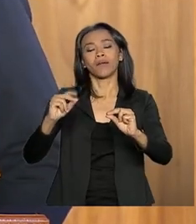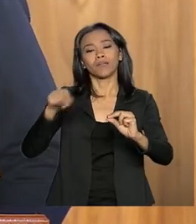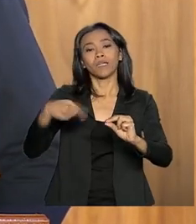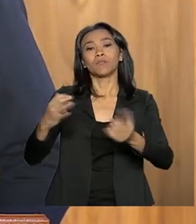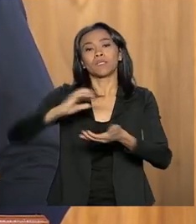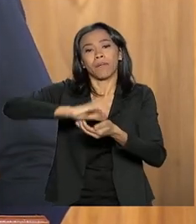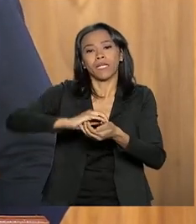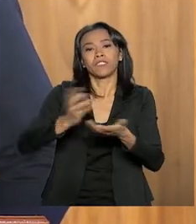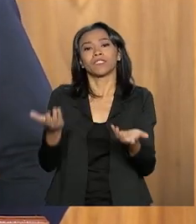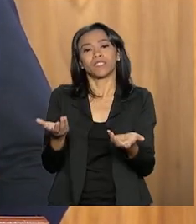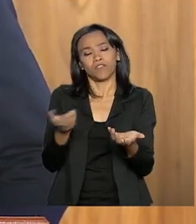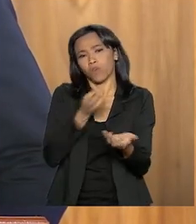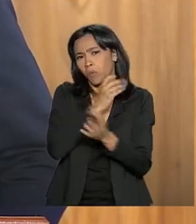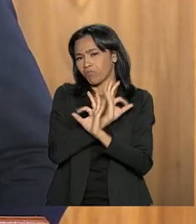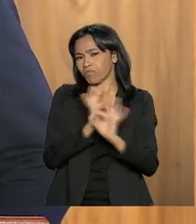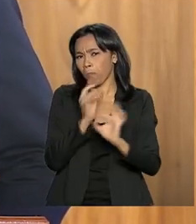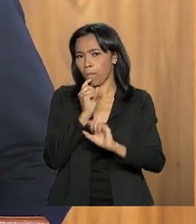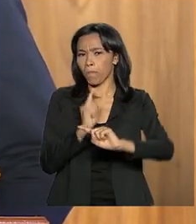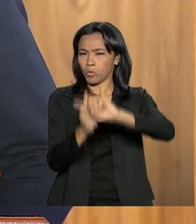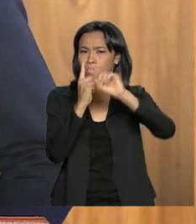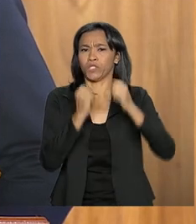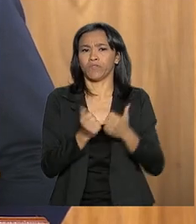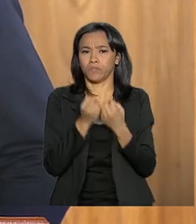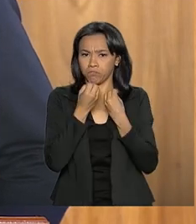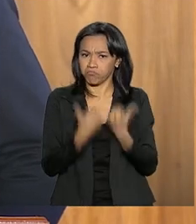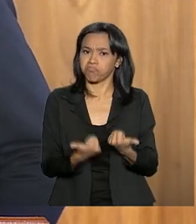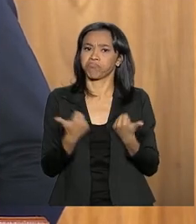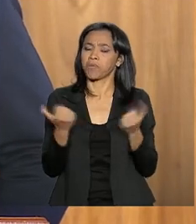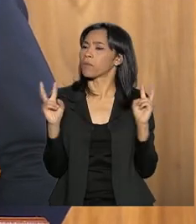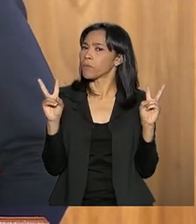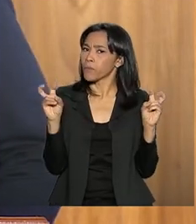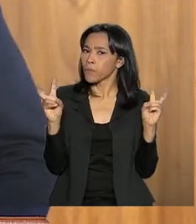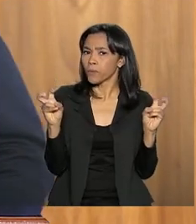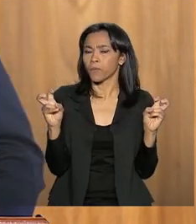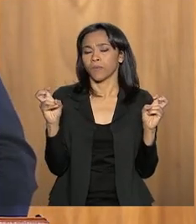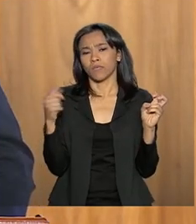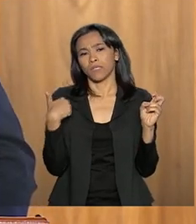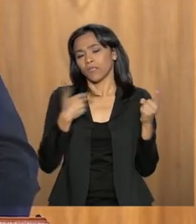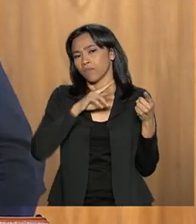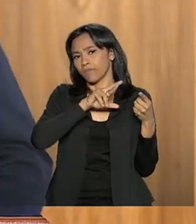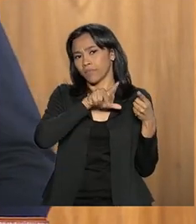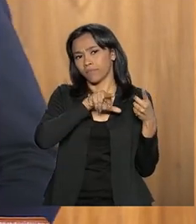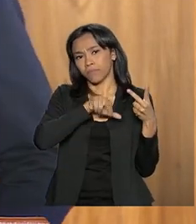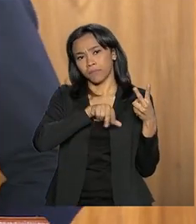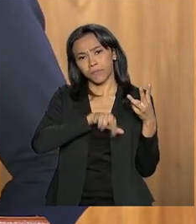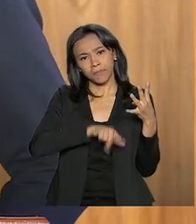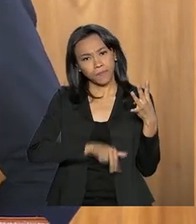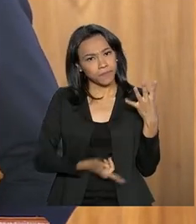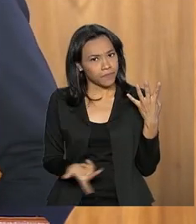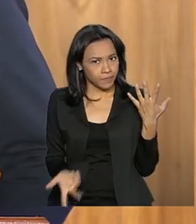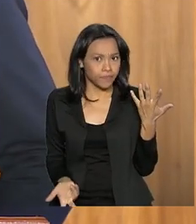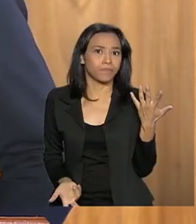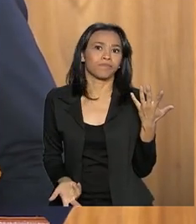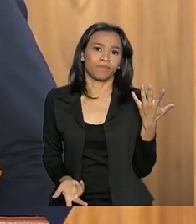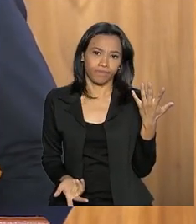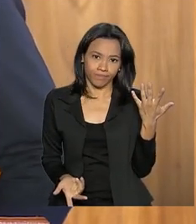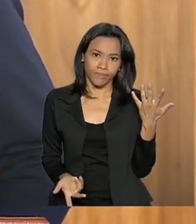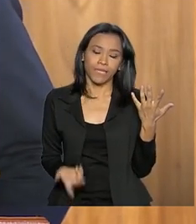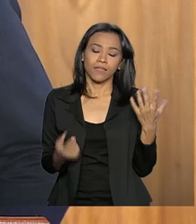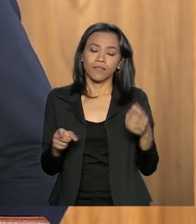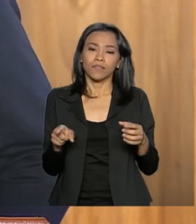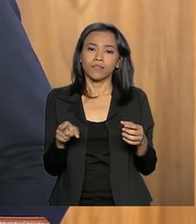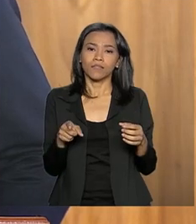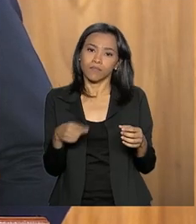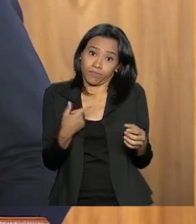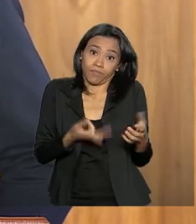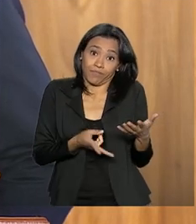foram extremamente produtivas. Tratamos de ampla gama de assuntos, como não poderia deixar